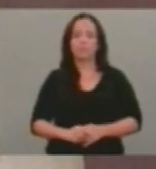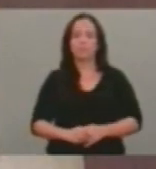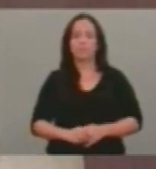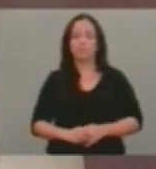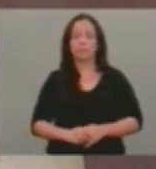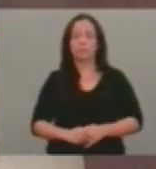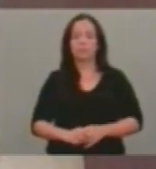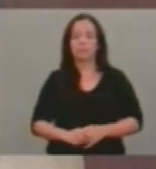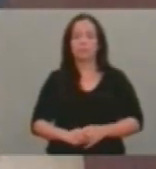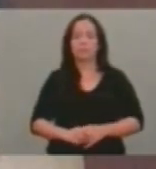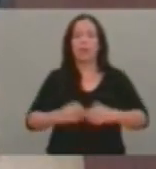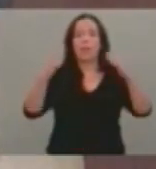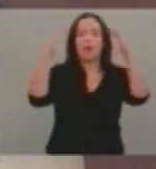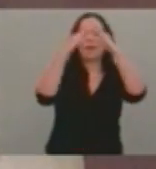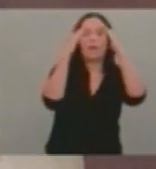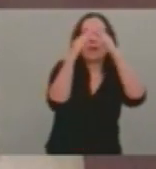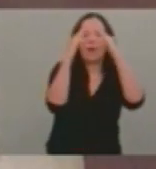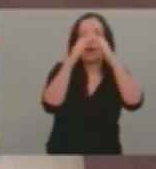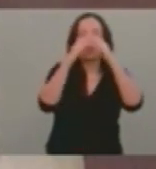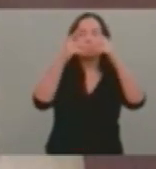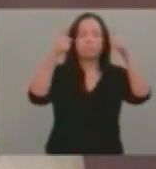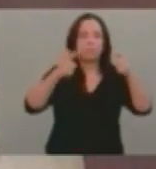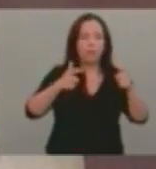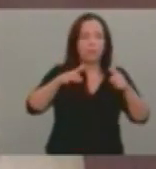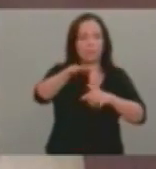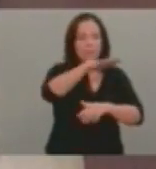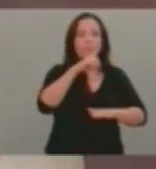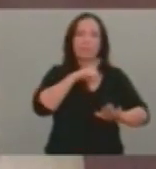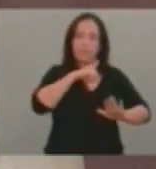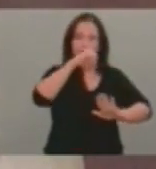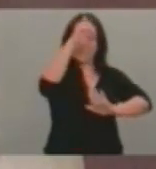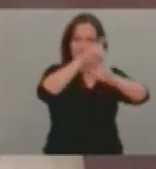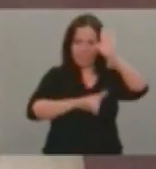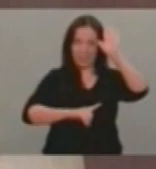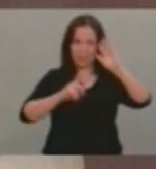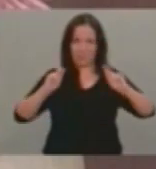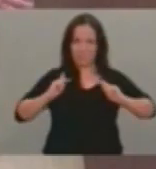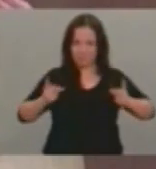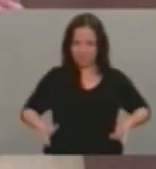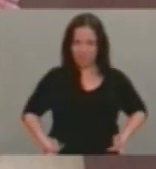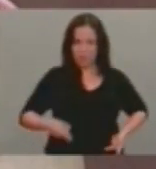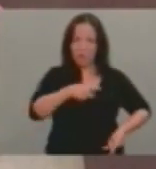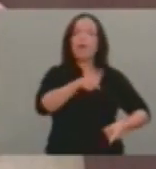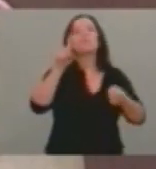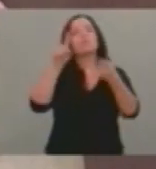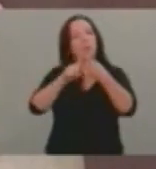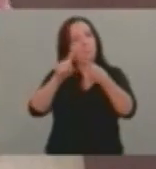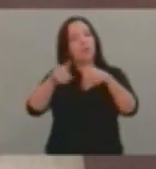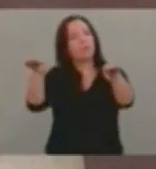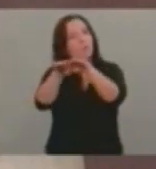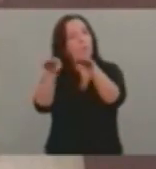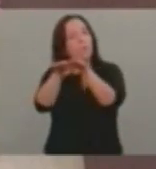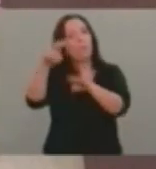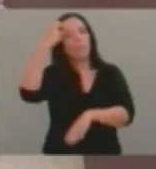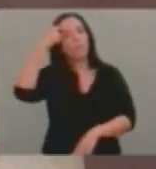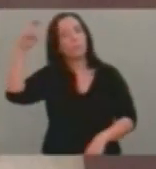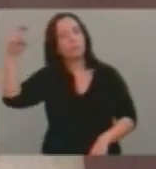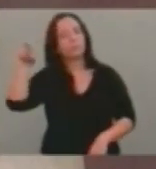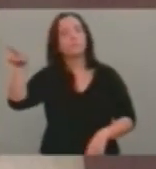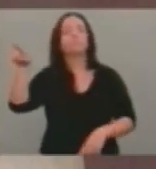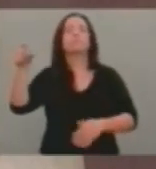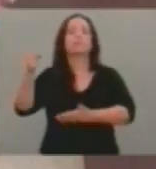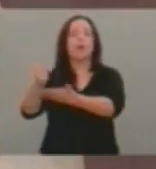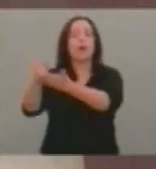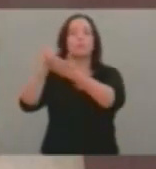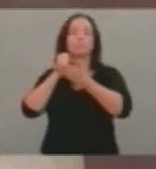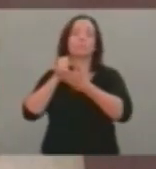as condições de habitabilidade, são direitos básicos, assim como também é a cultura, que dá sentido à vida, que dá